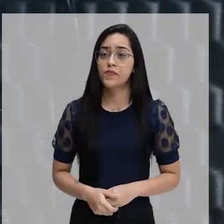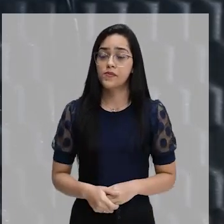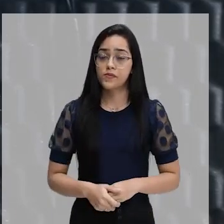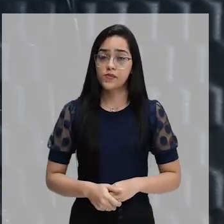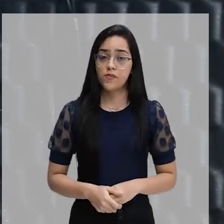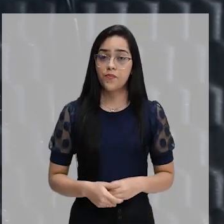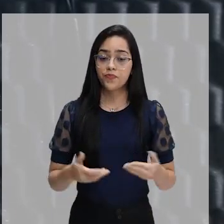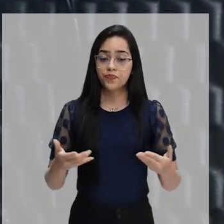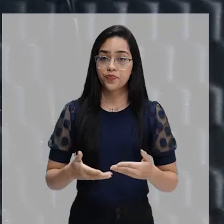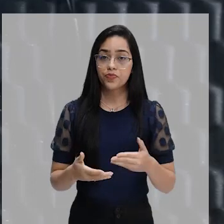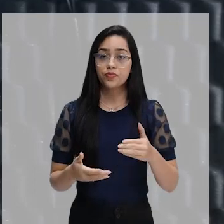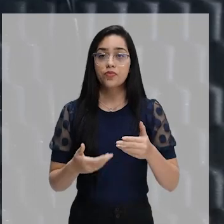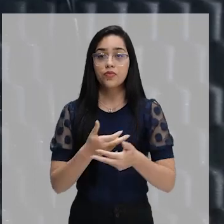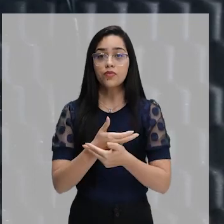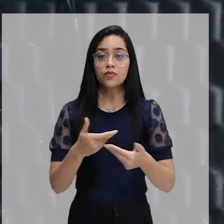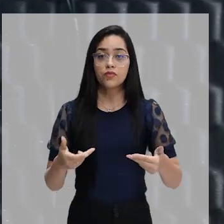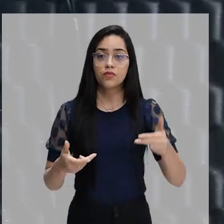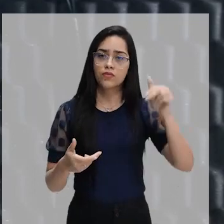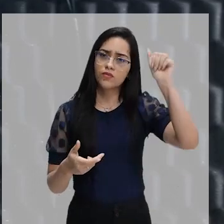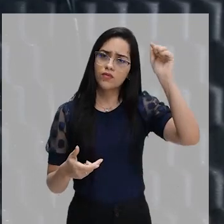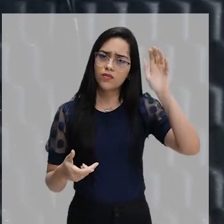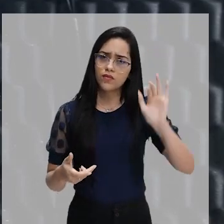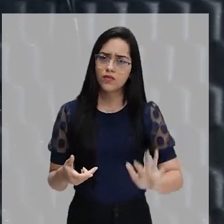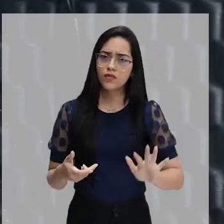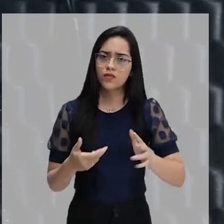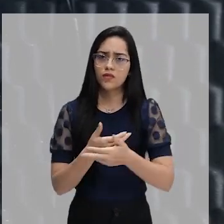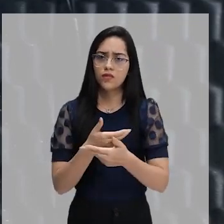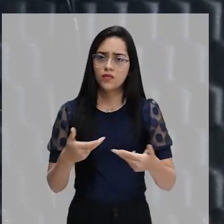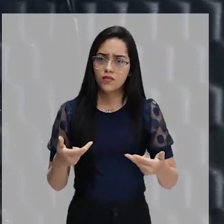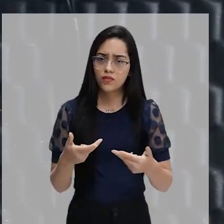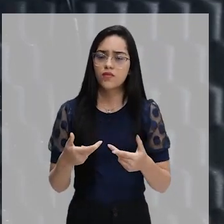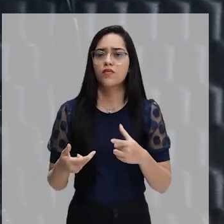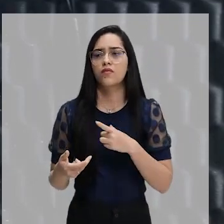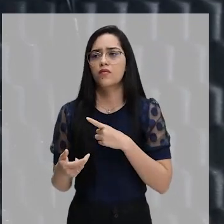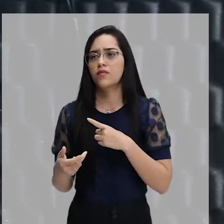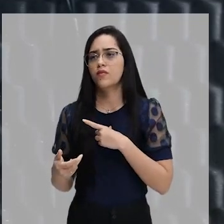vou elencar aqui algumas